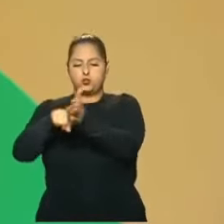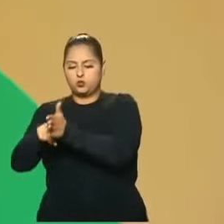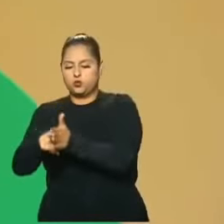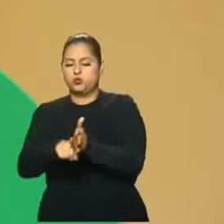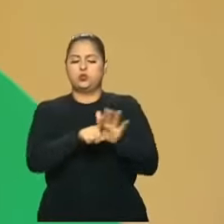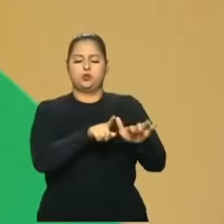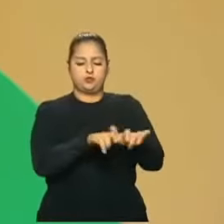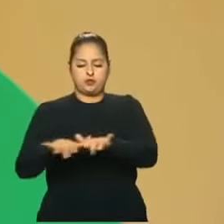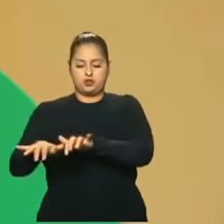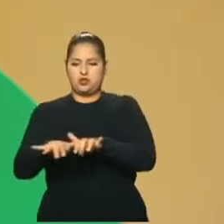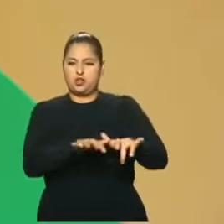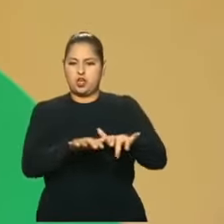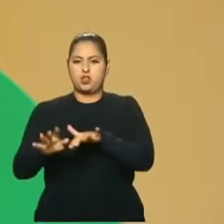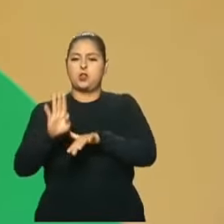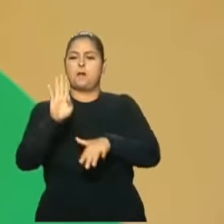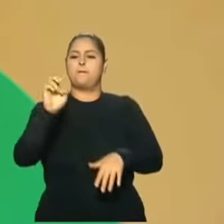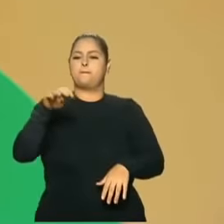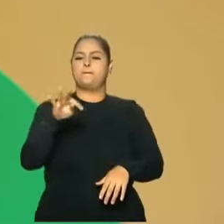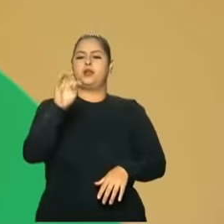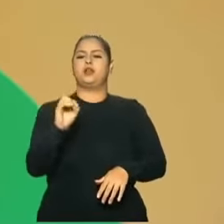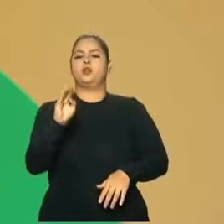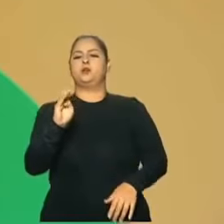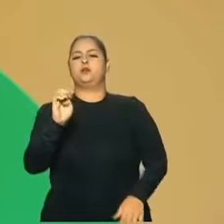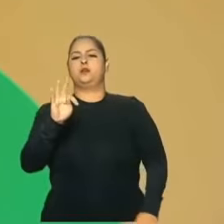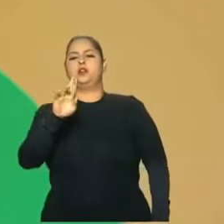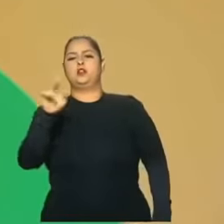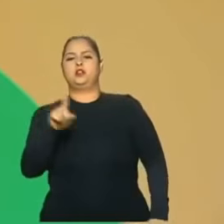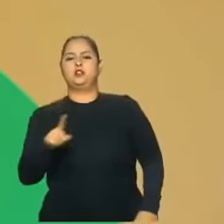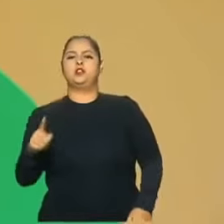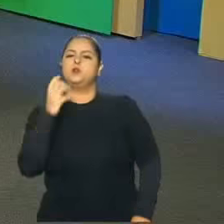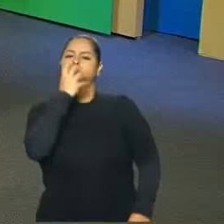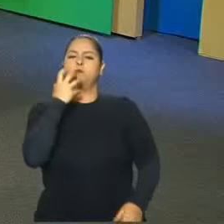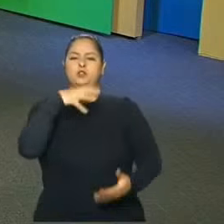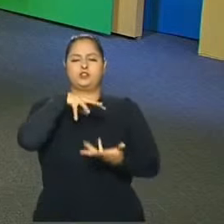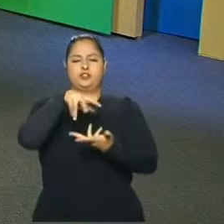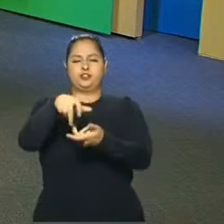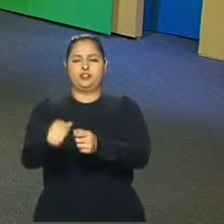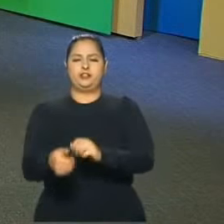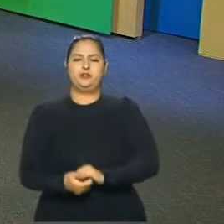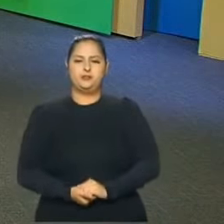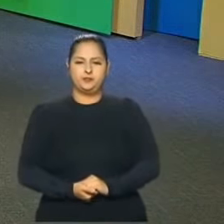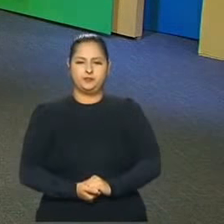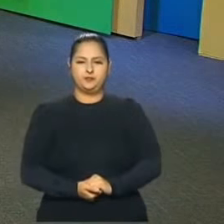e Beatriz, Velho Chico e a Música do Planeta Terra.